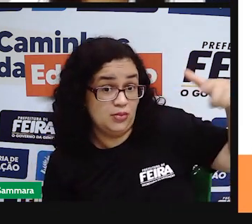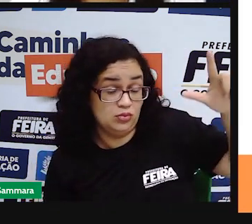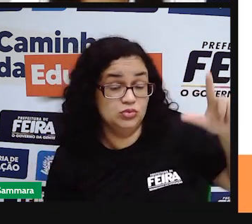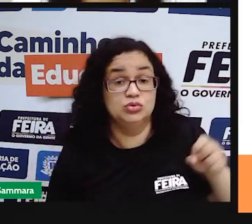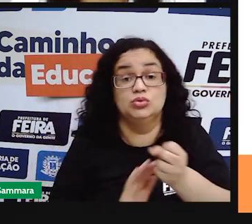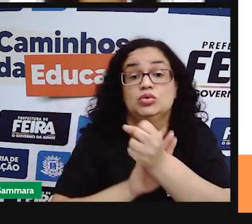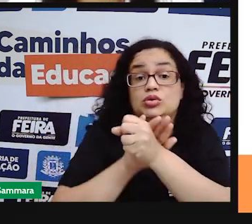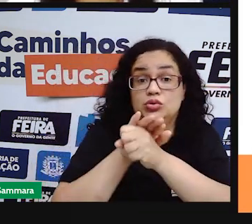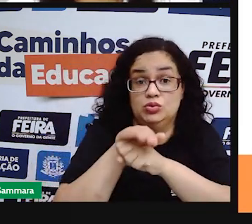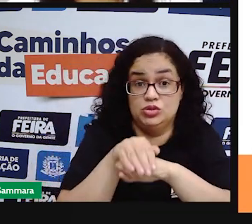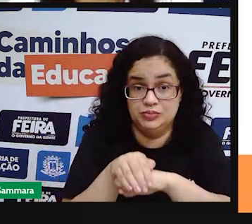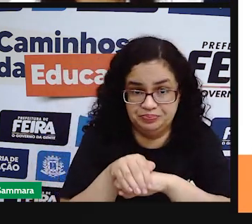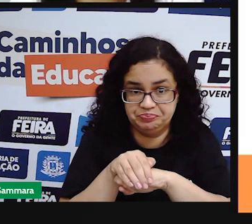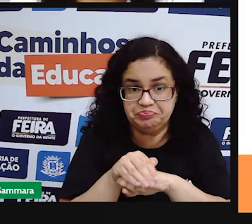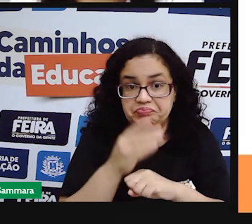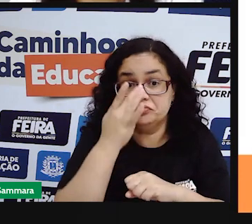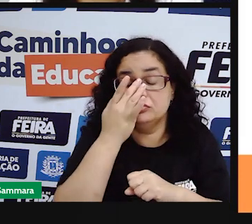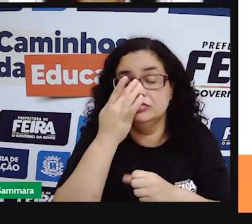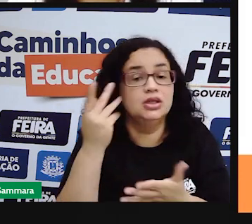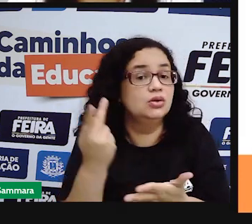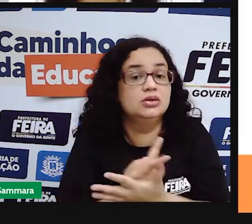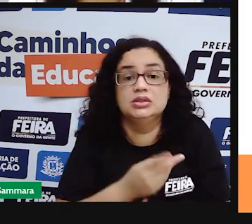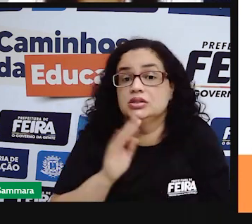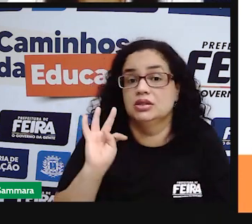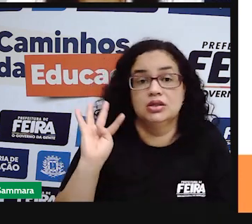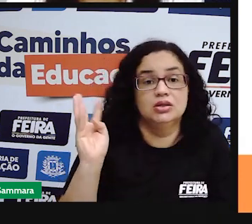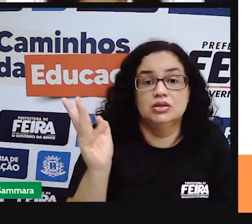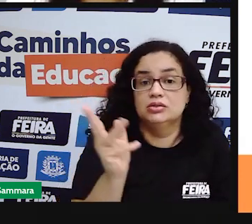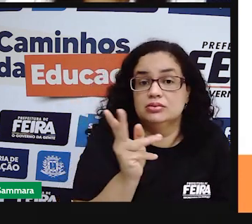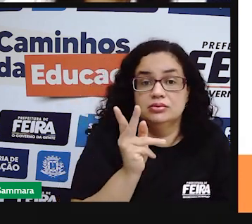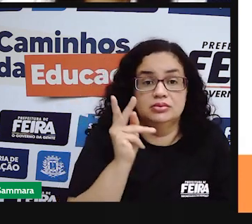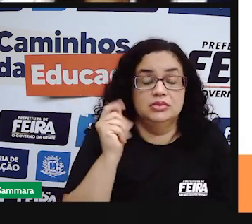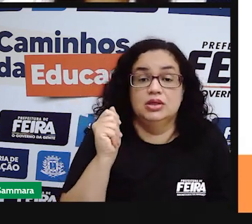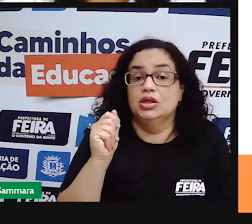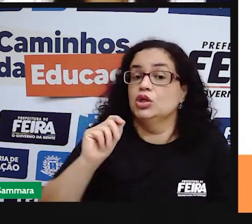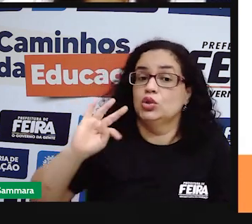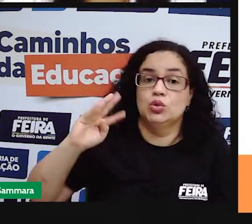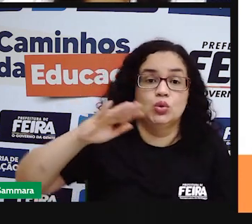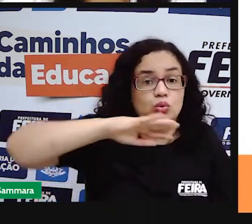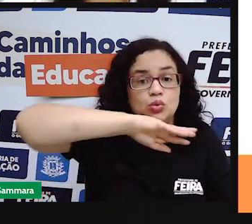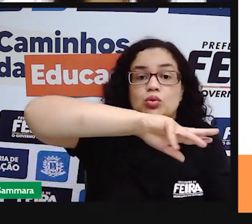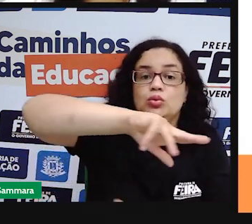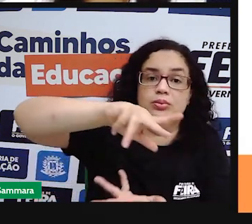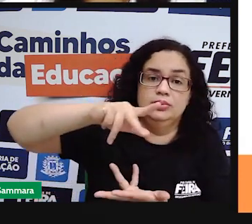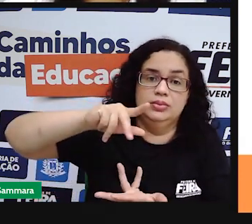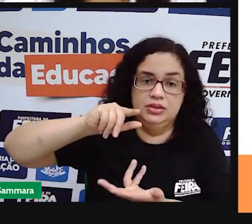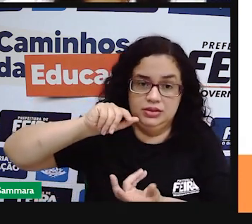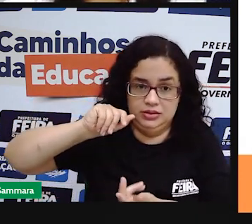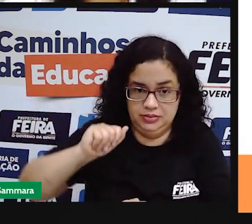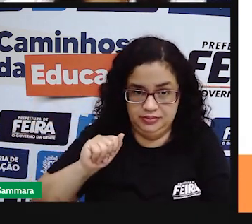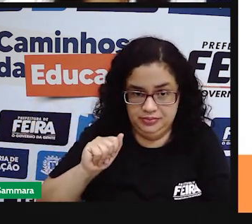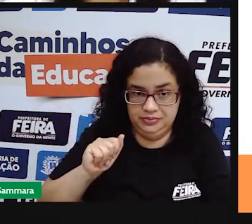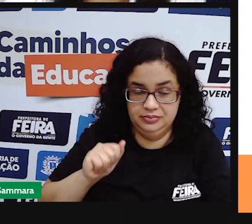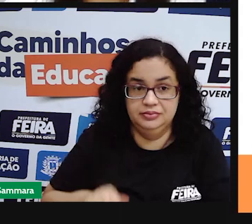noite. E isso acontece por inteiro, isso acontece em todo o planeta.